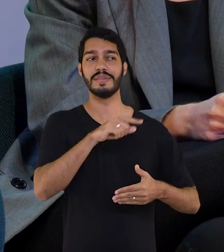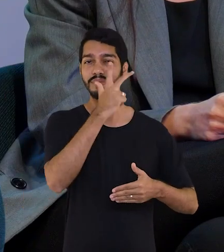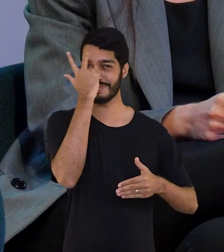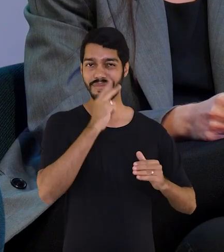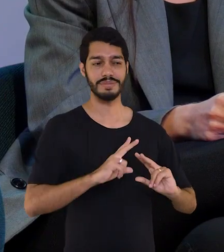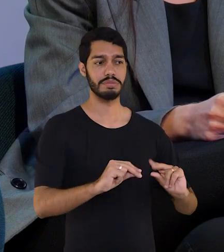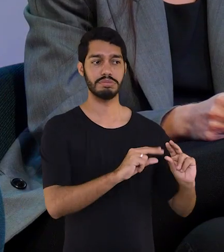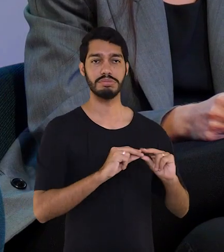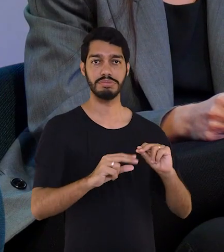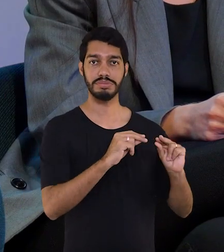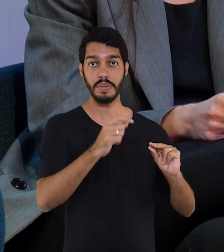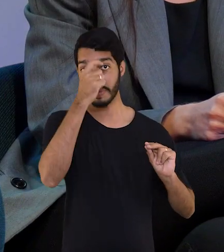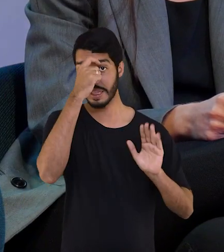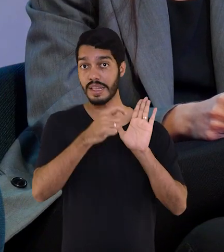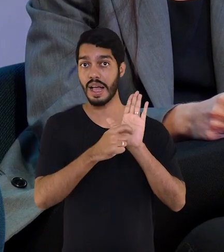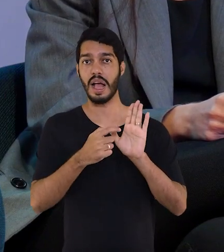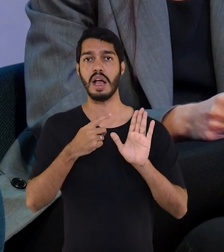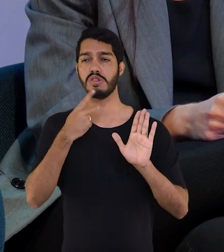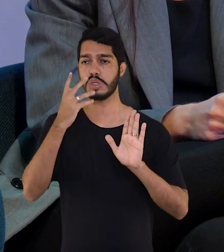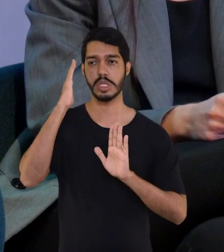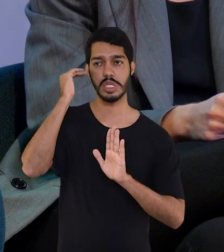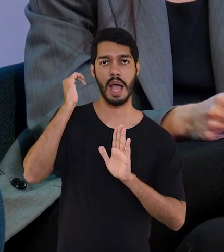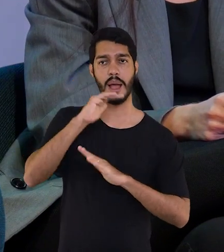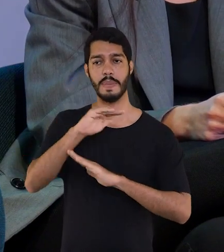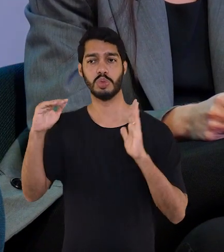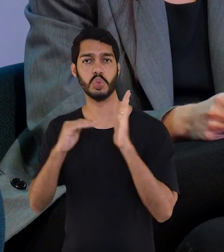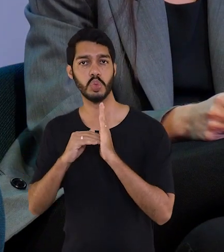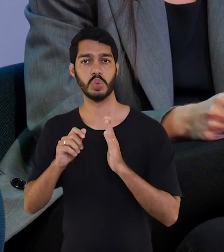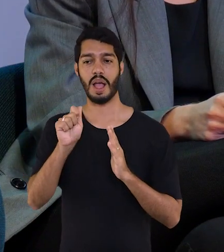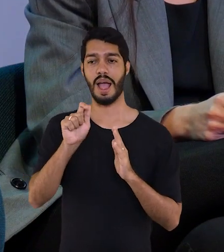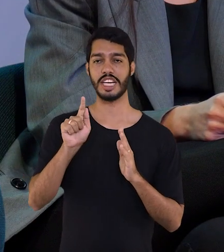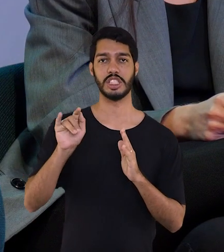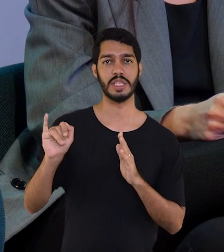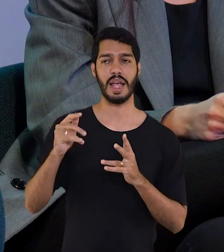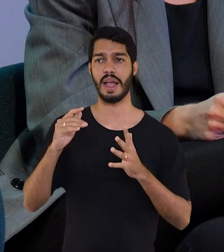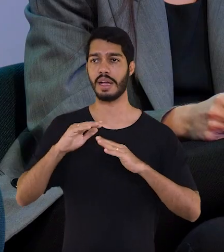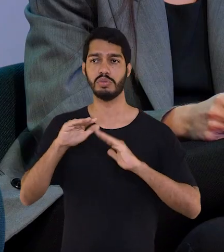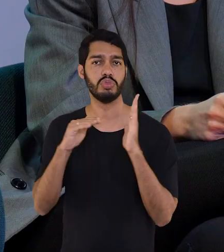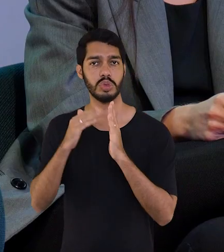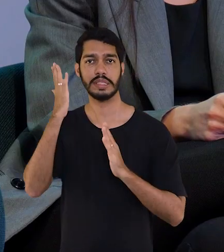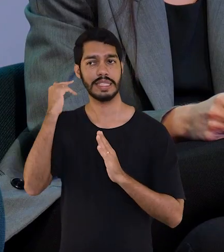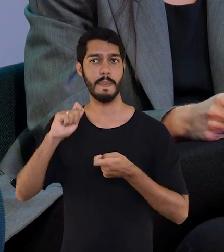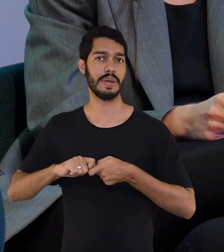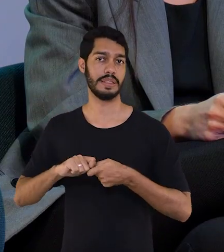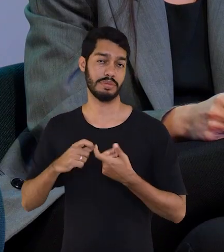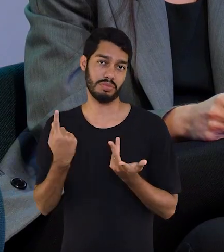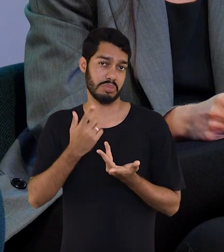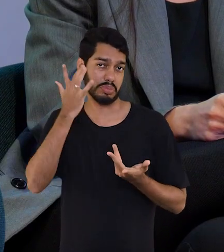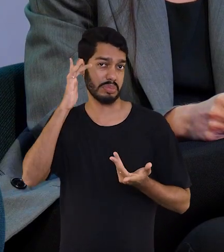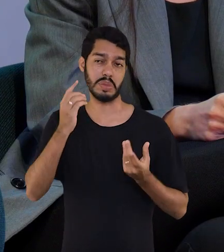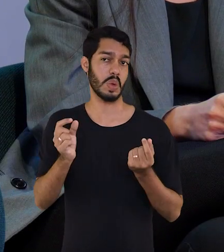uma inteligência artificial meio que sabe tudo e faz tudo sem ter contexto, que eles chamam de AGI. Ninguém sabe exatamente quando isso